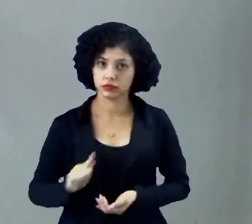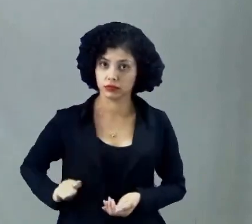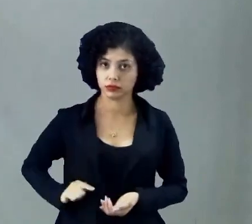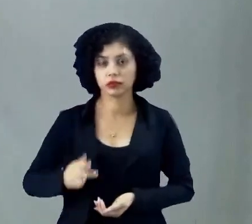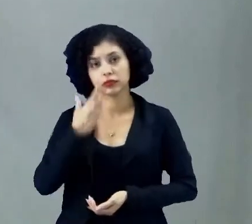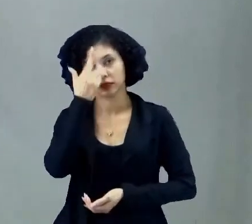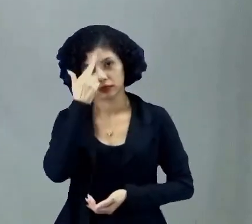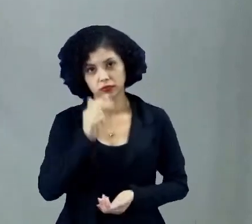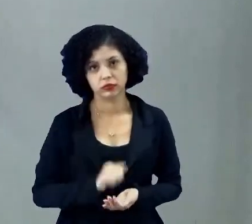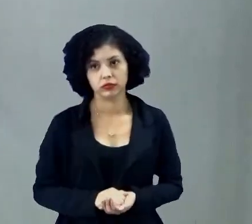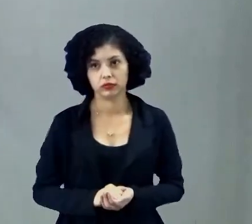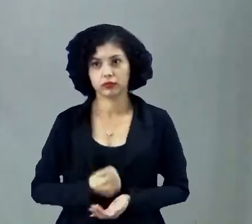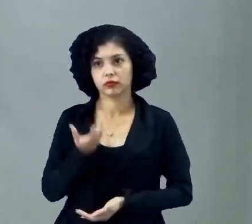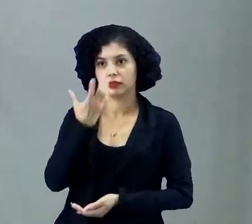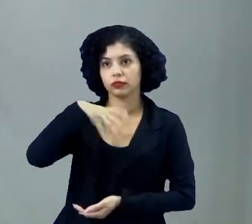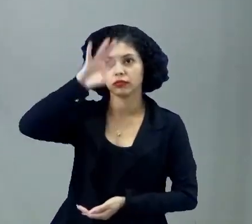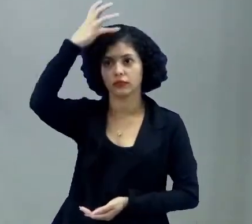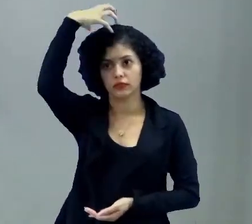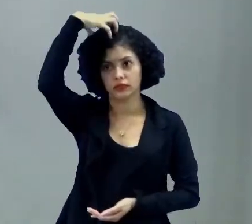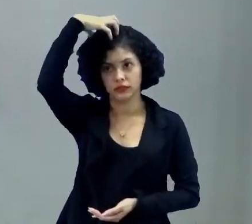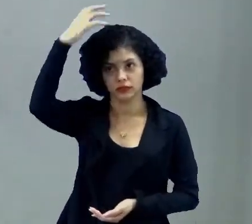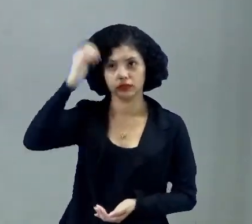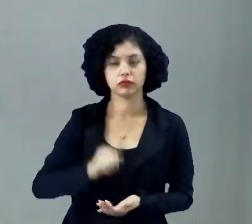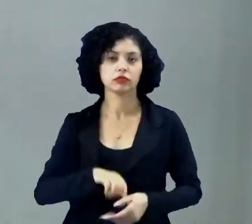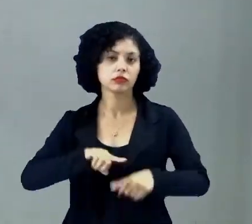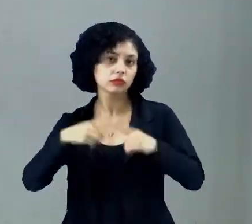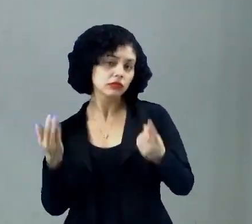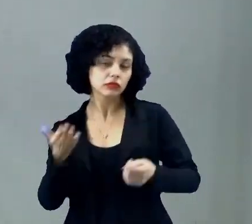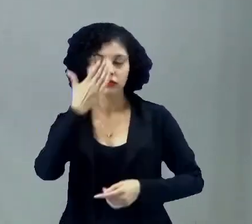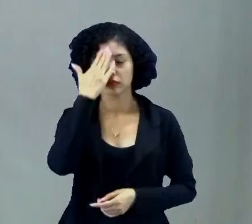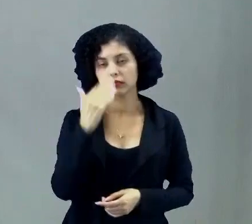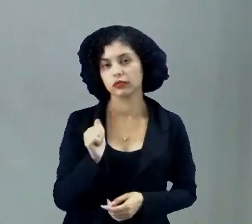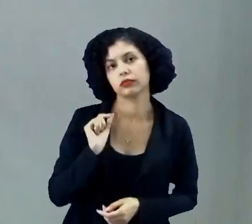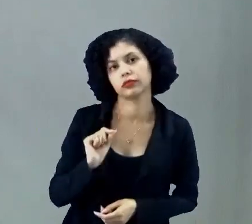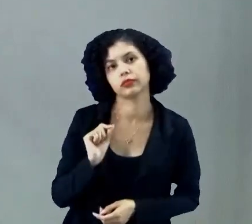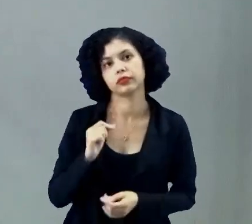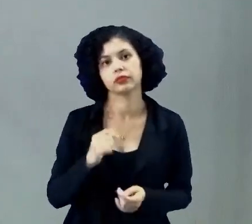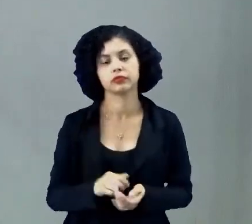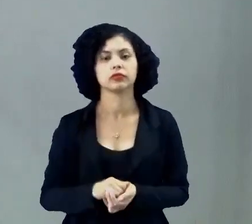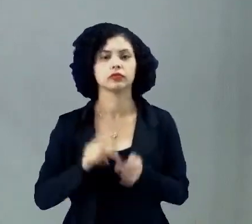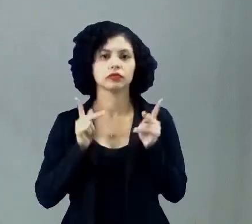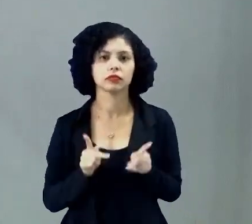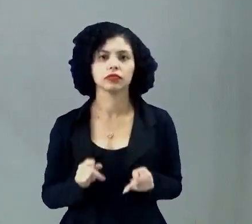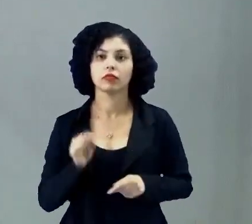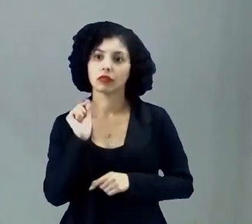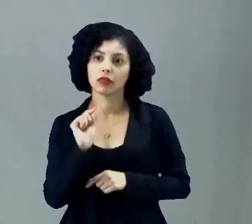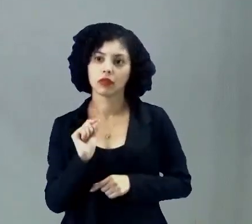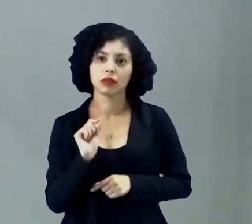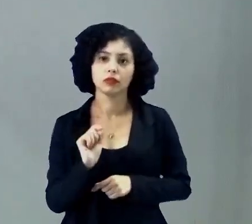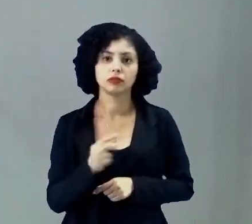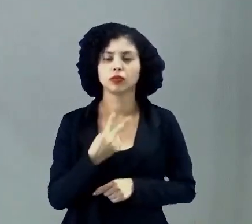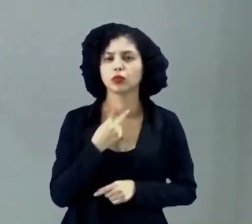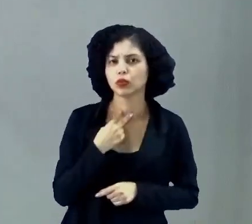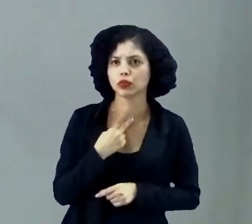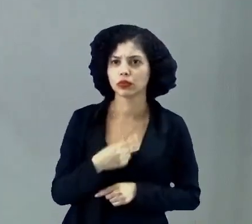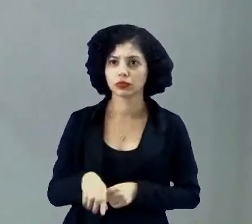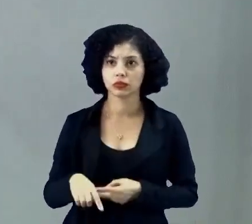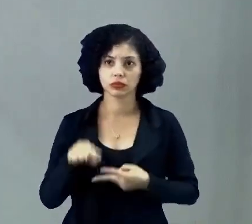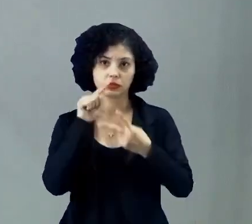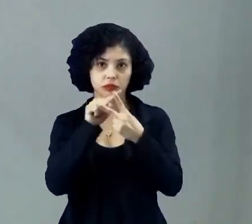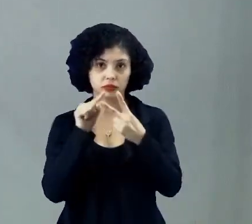governante comum era o rei. E nós sabemos que essa posição ela só era